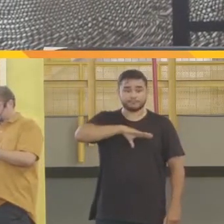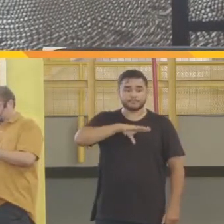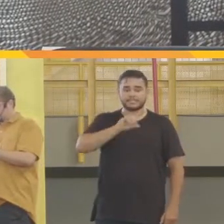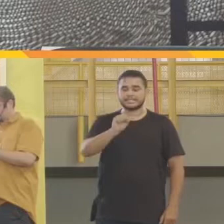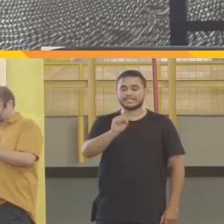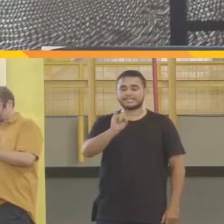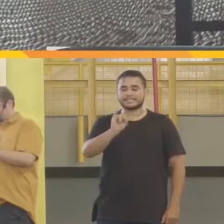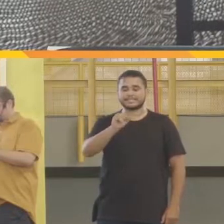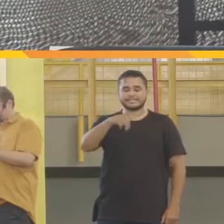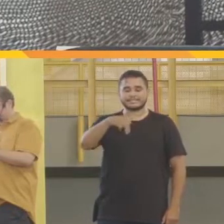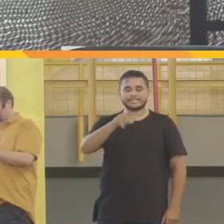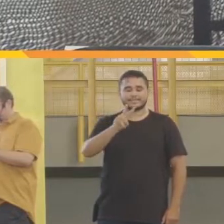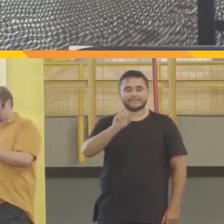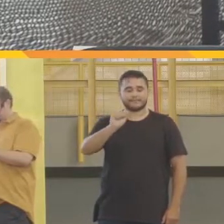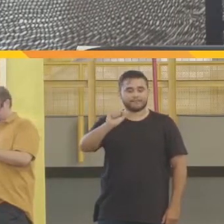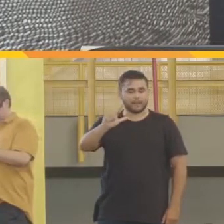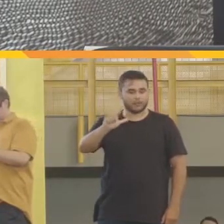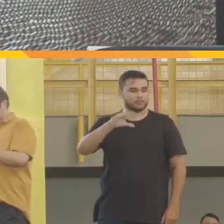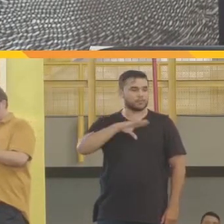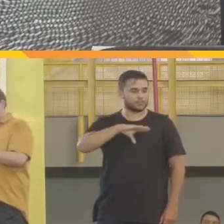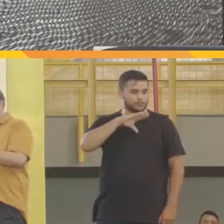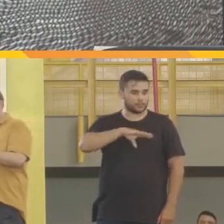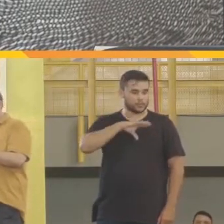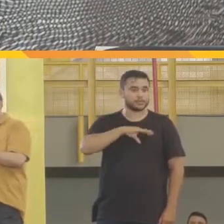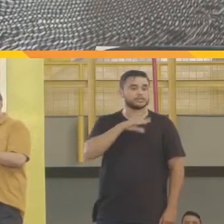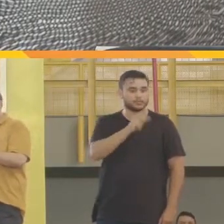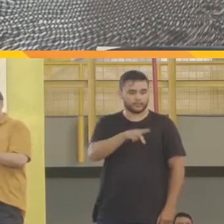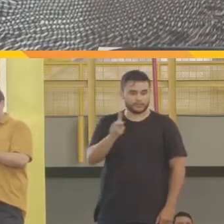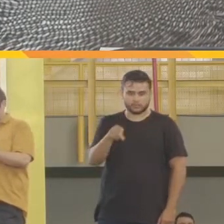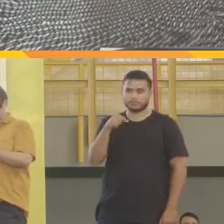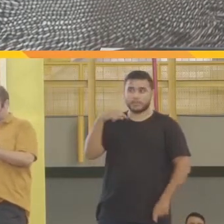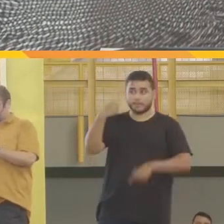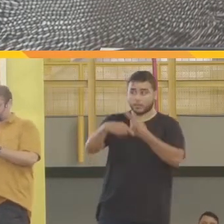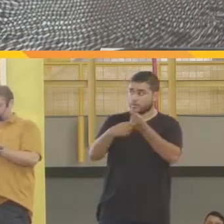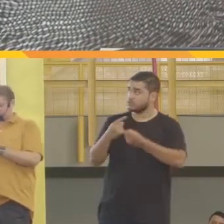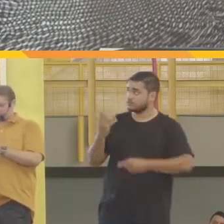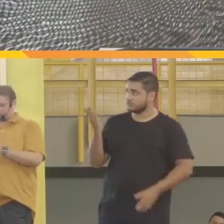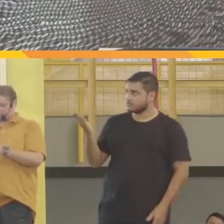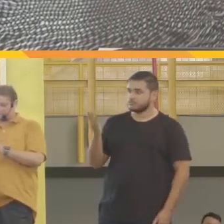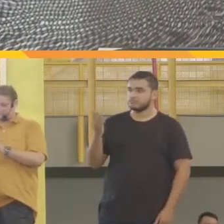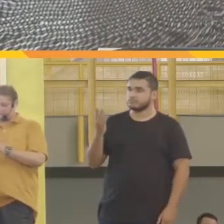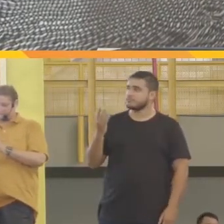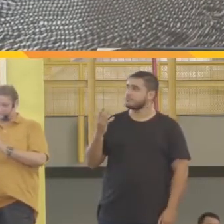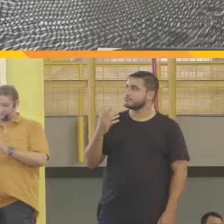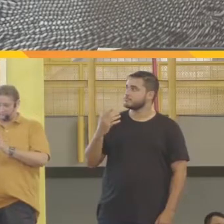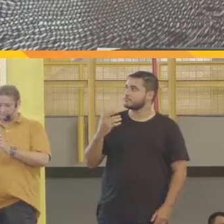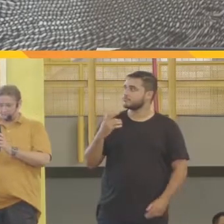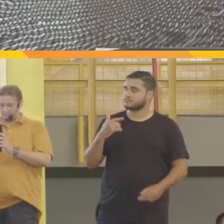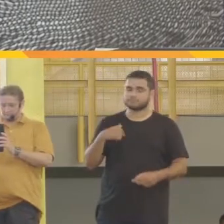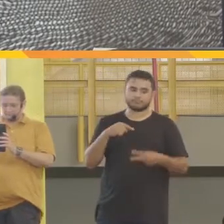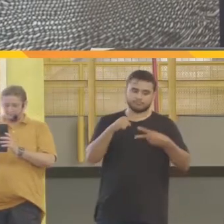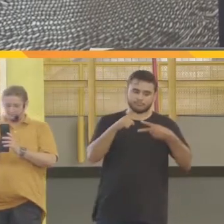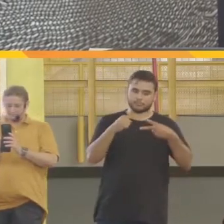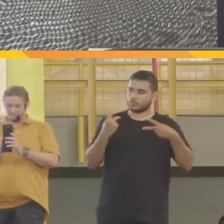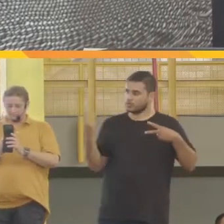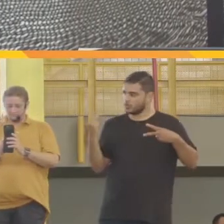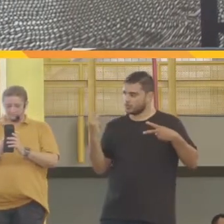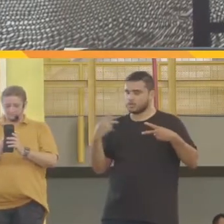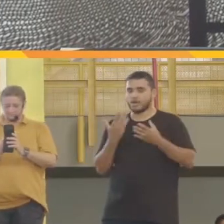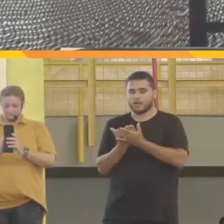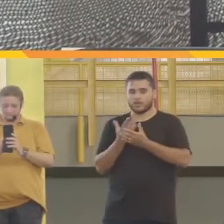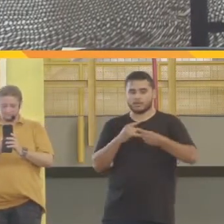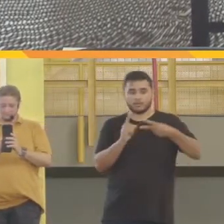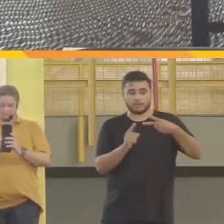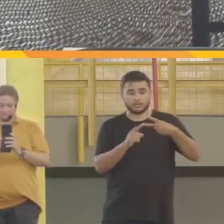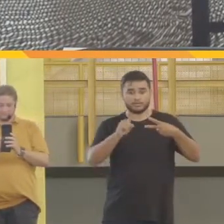desse estado, Simval Farias. Adoraria eu estar aqui no momento dessa aula, porque é um dos maiores